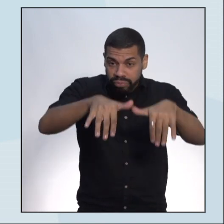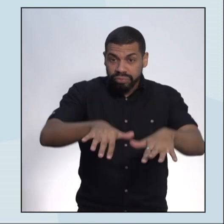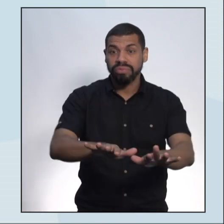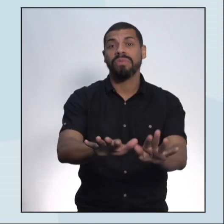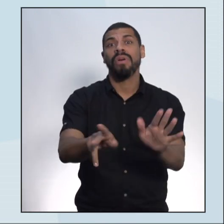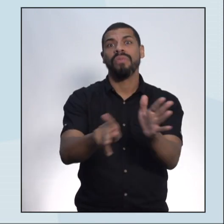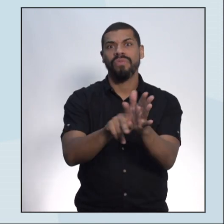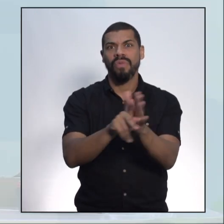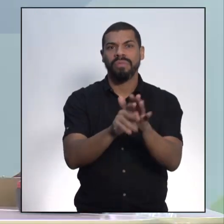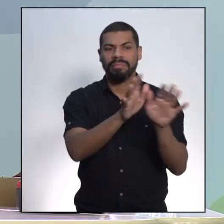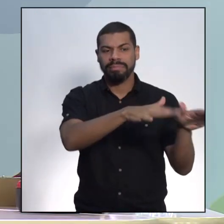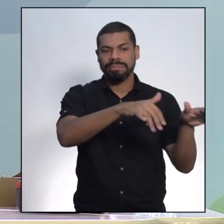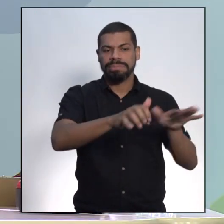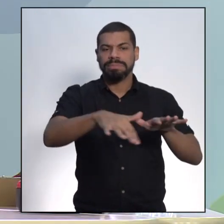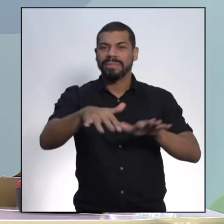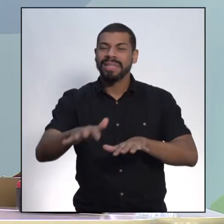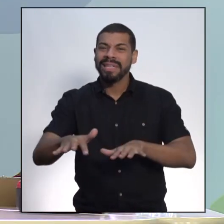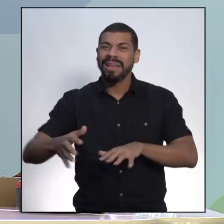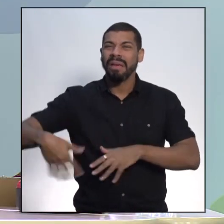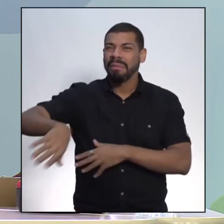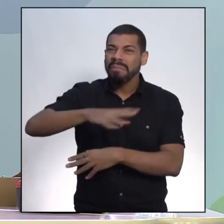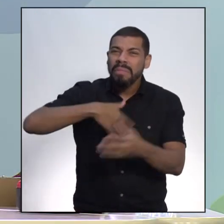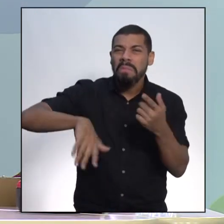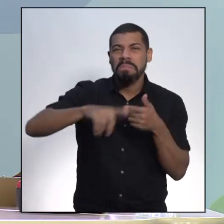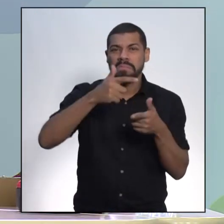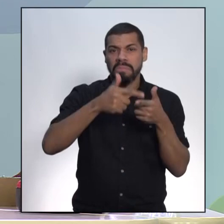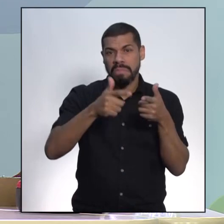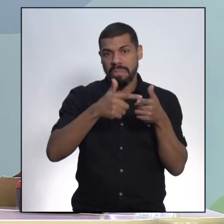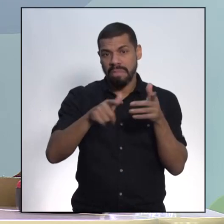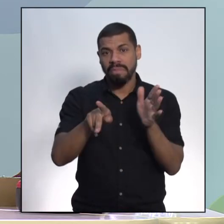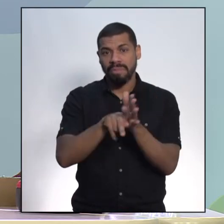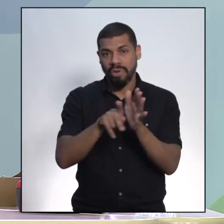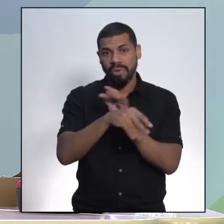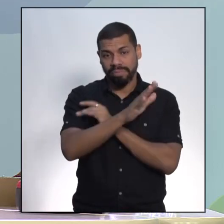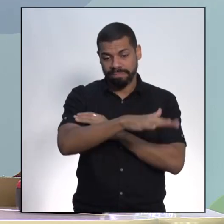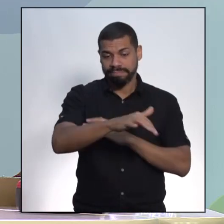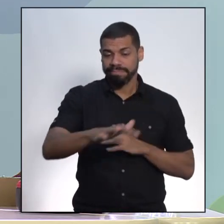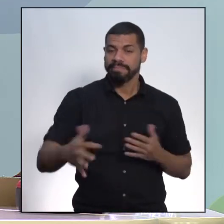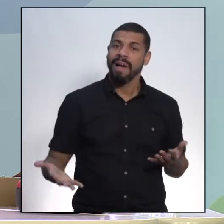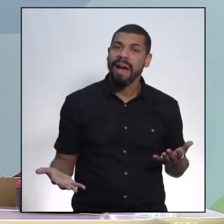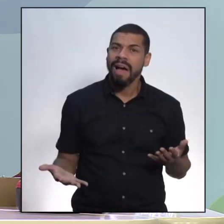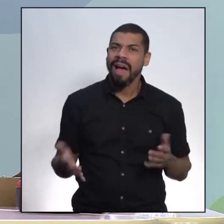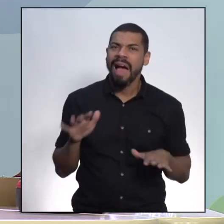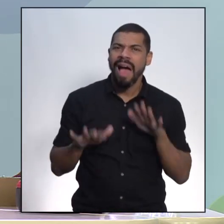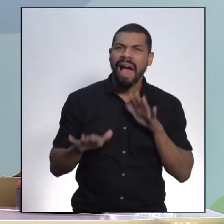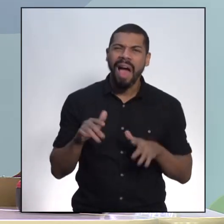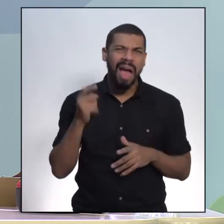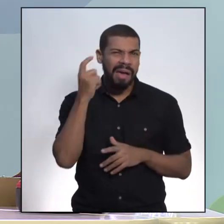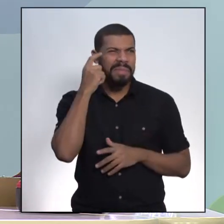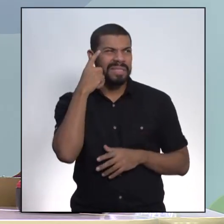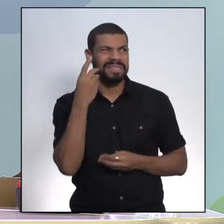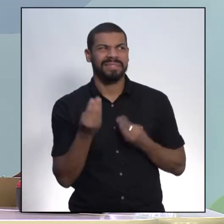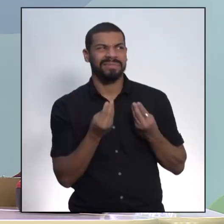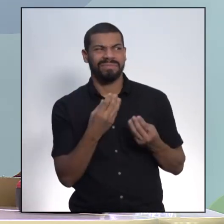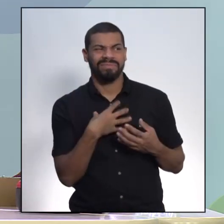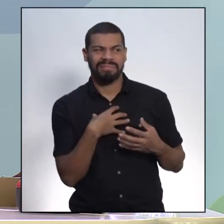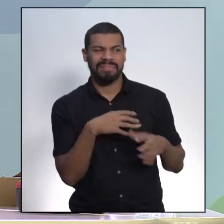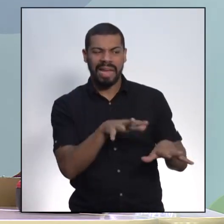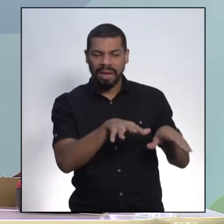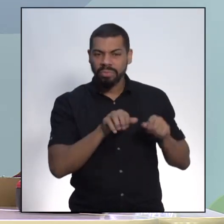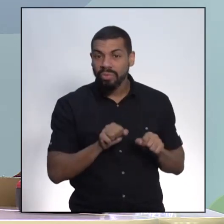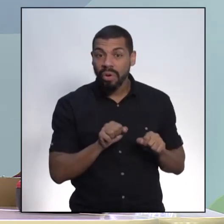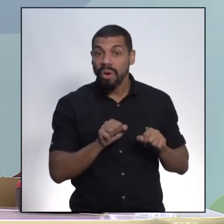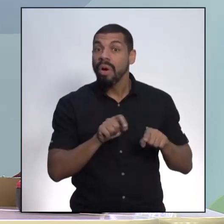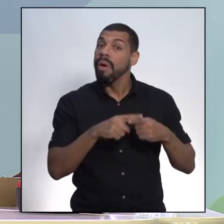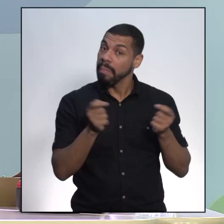para o mar. E isso vai acarretar muitos problemas na vida marinha. Talvez a gente ache que não está nos afetando,